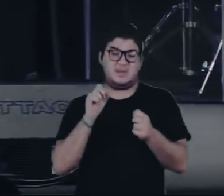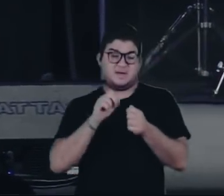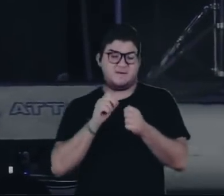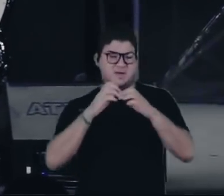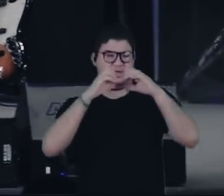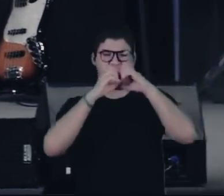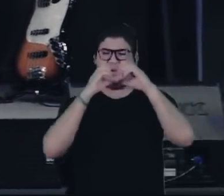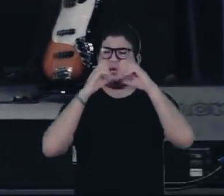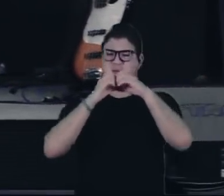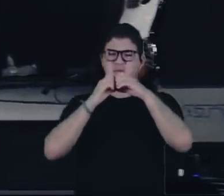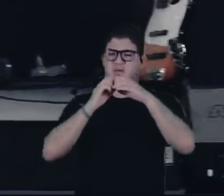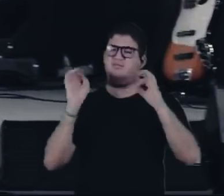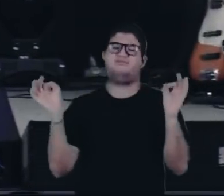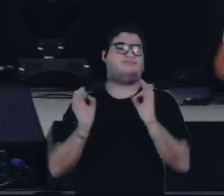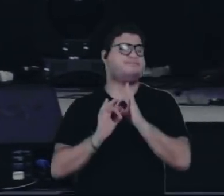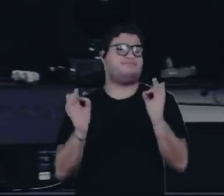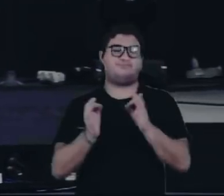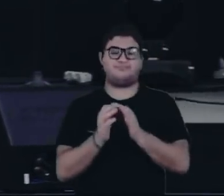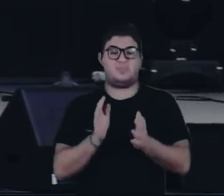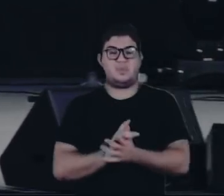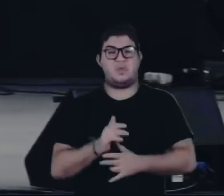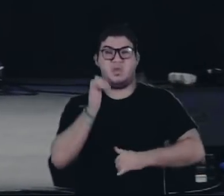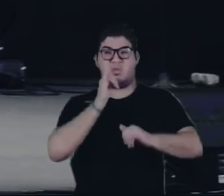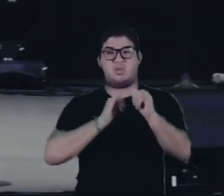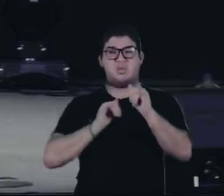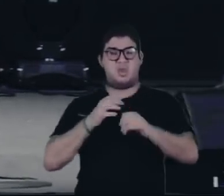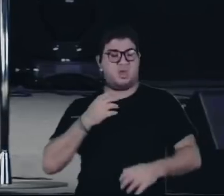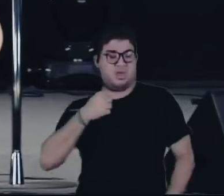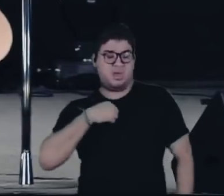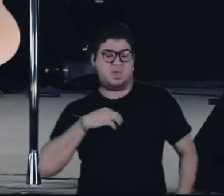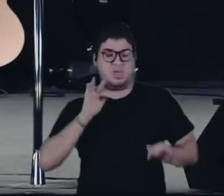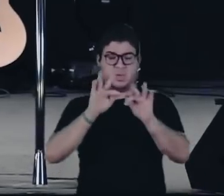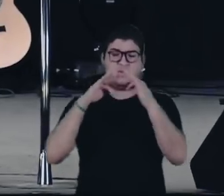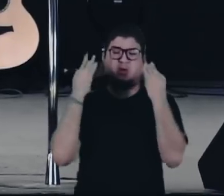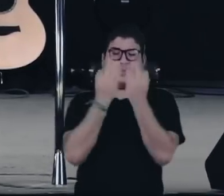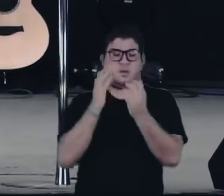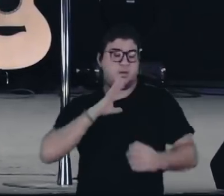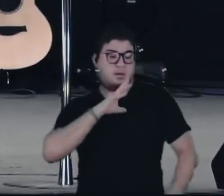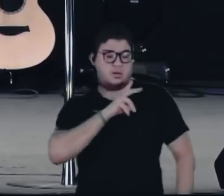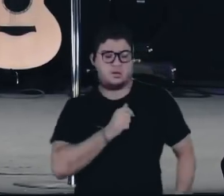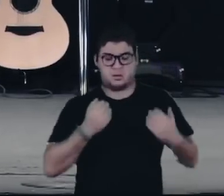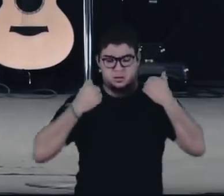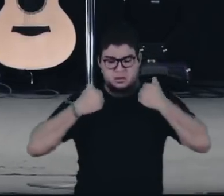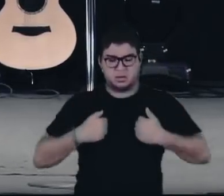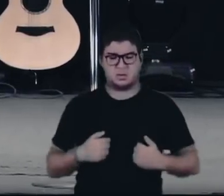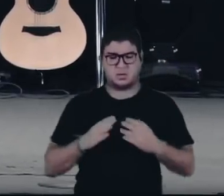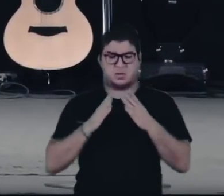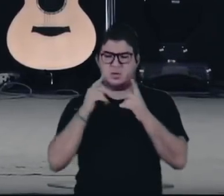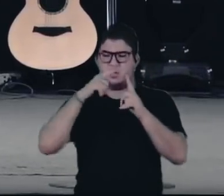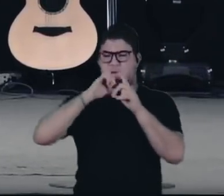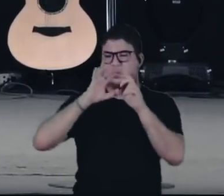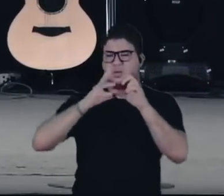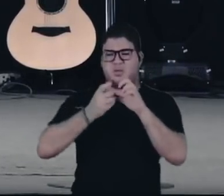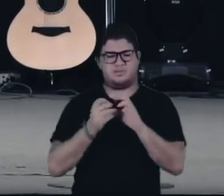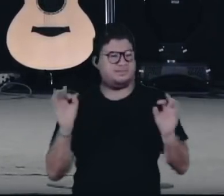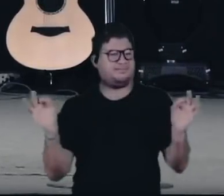coraçãozinho, gritar só da família do amor, usar uma camisa da igreja,